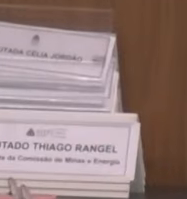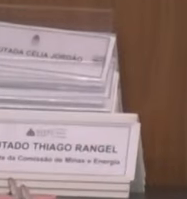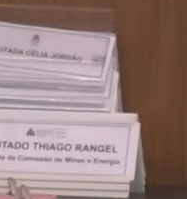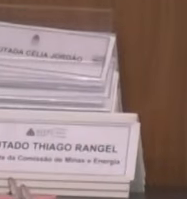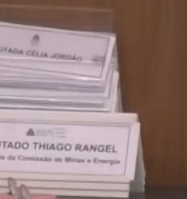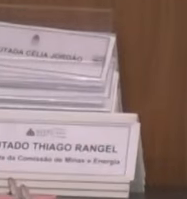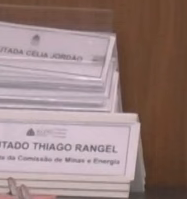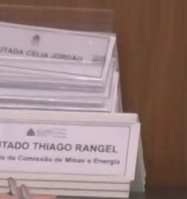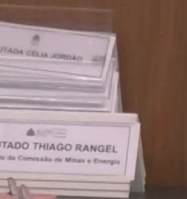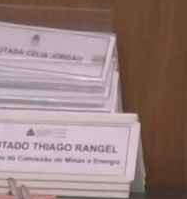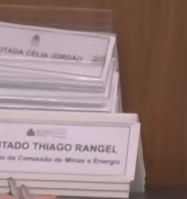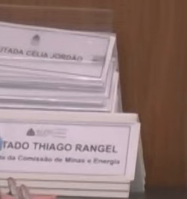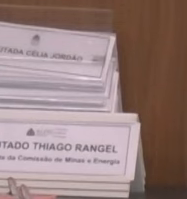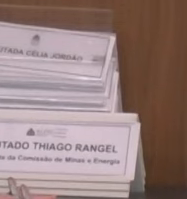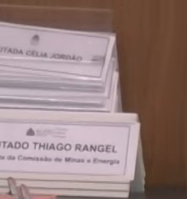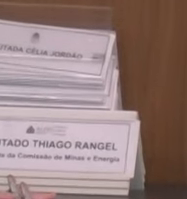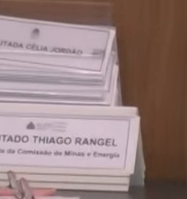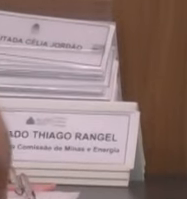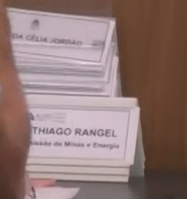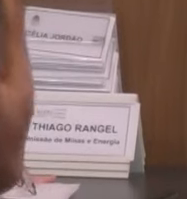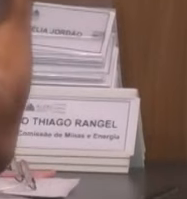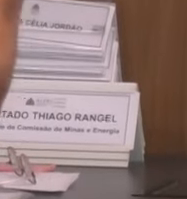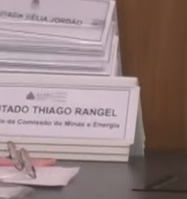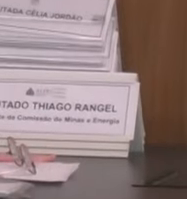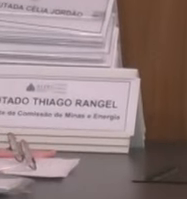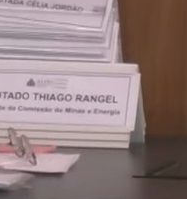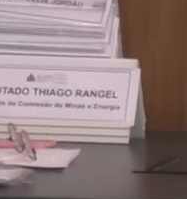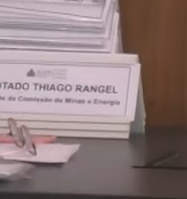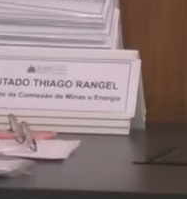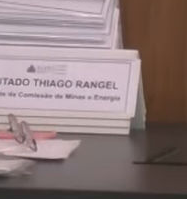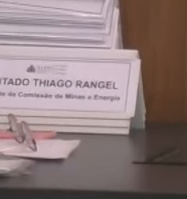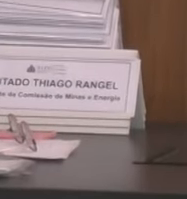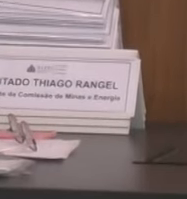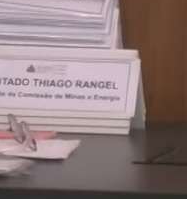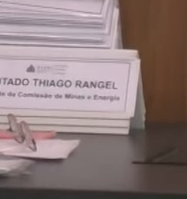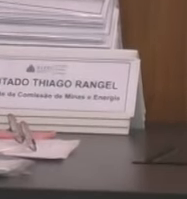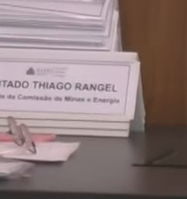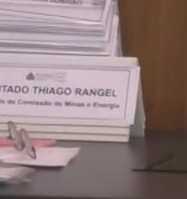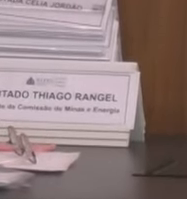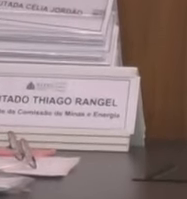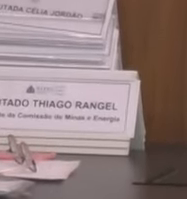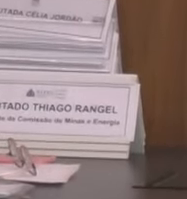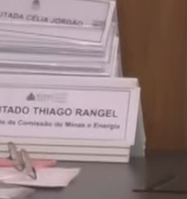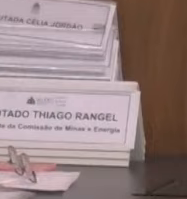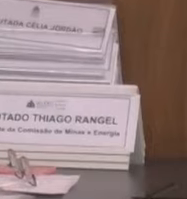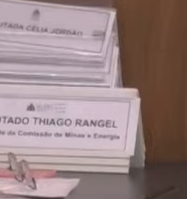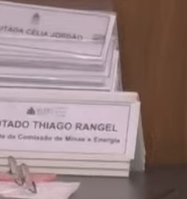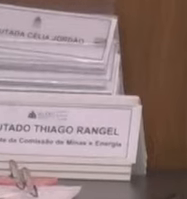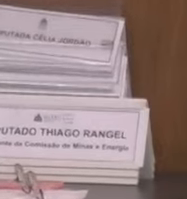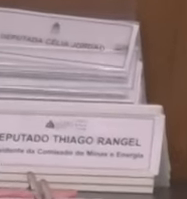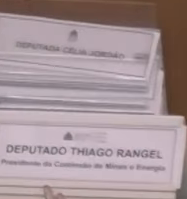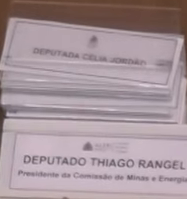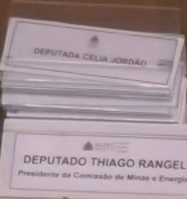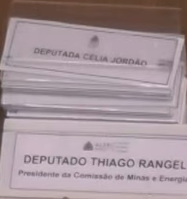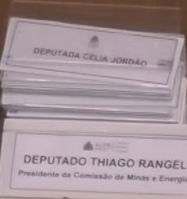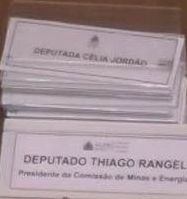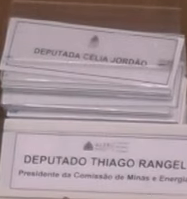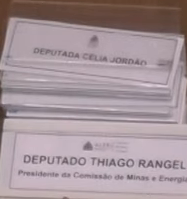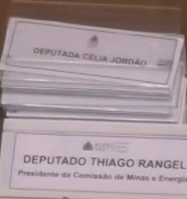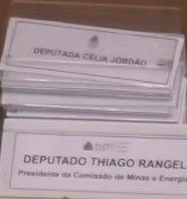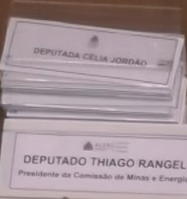Então, essa é a situação que se encontra na comunidade da Barbosa, na rua especificamente Flora Ferreira.